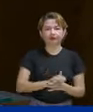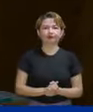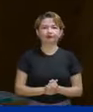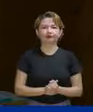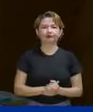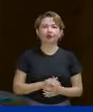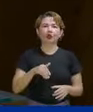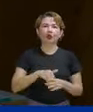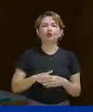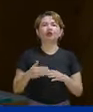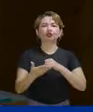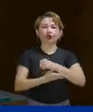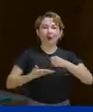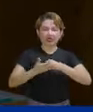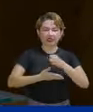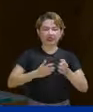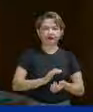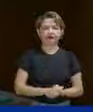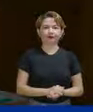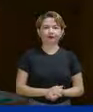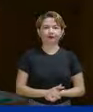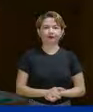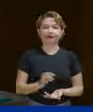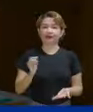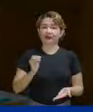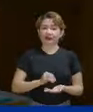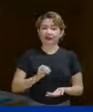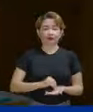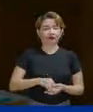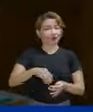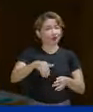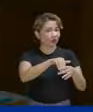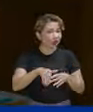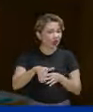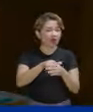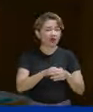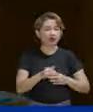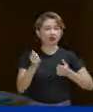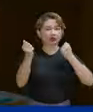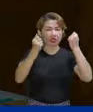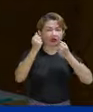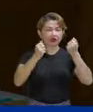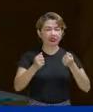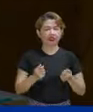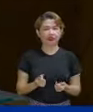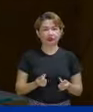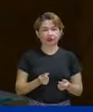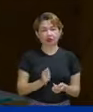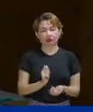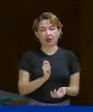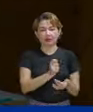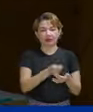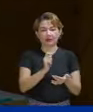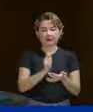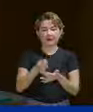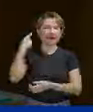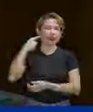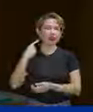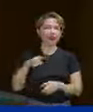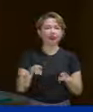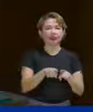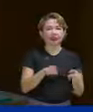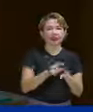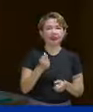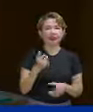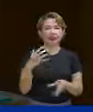nos seguintes fundamentos. Houve omissão do acordo na análise das despesas com serviços advocatícios e